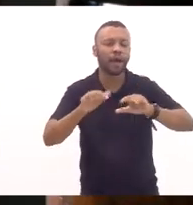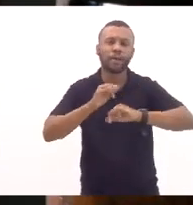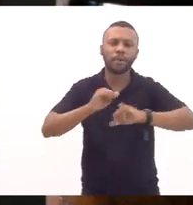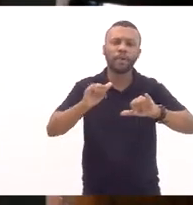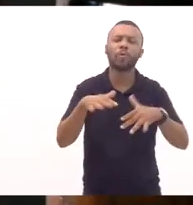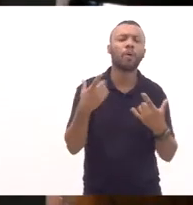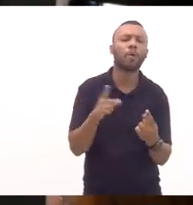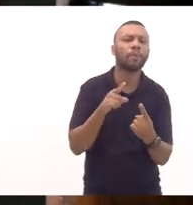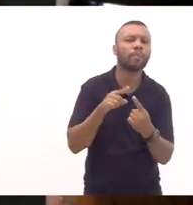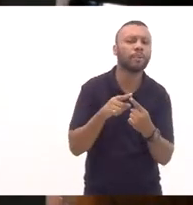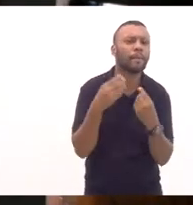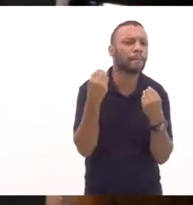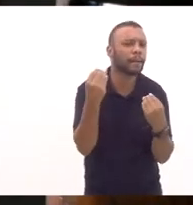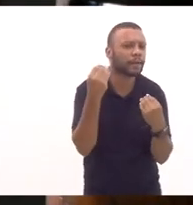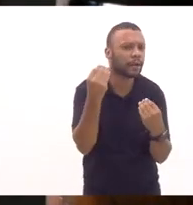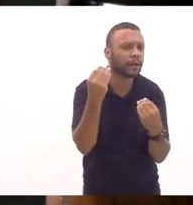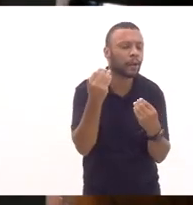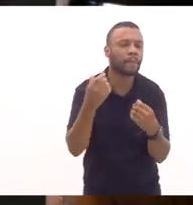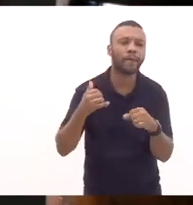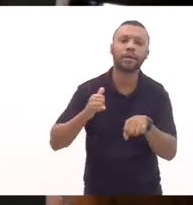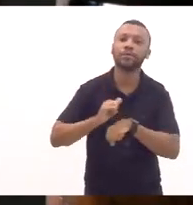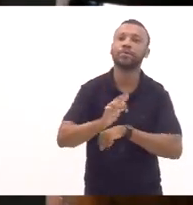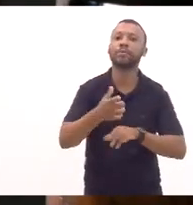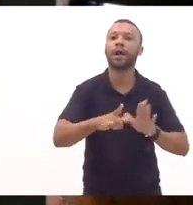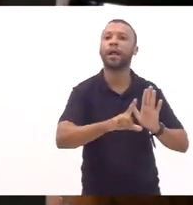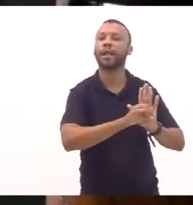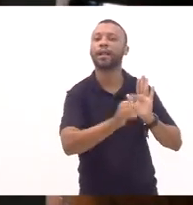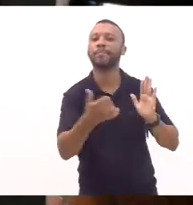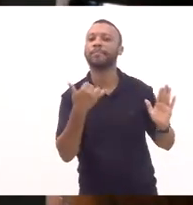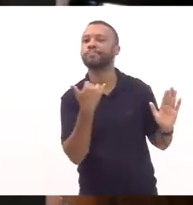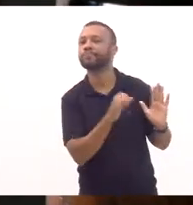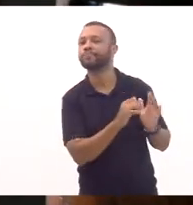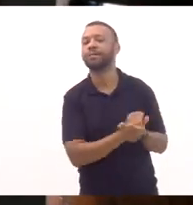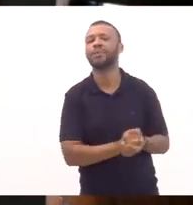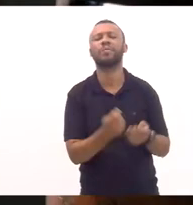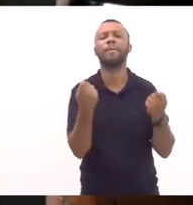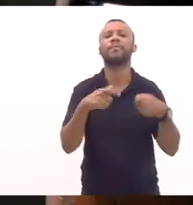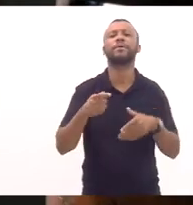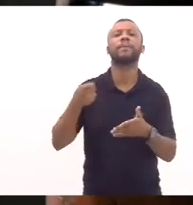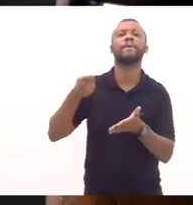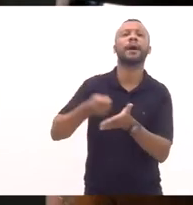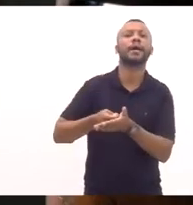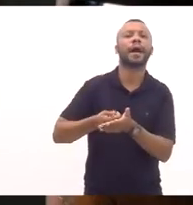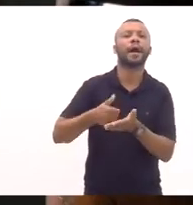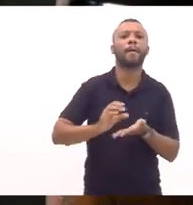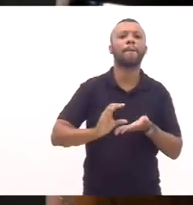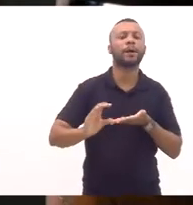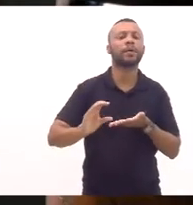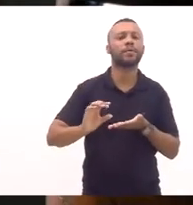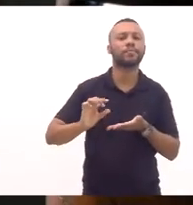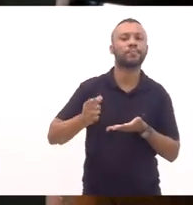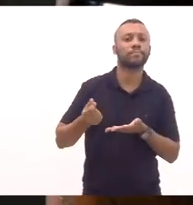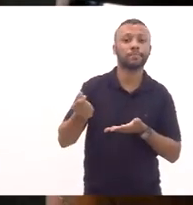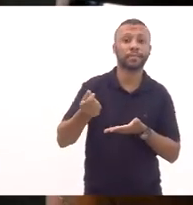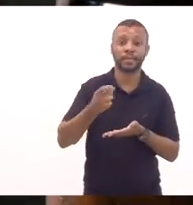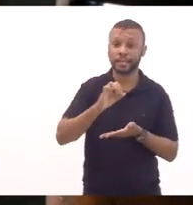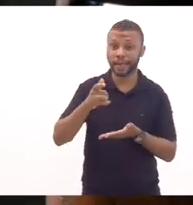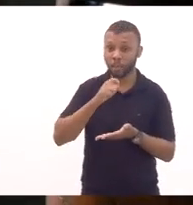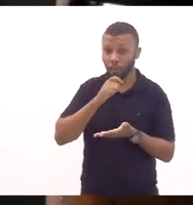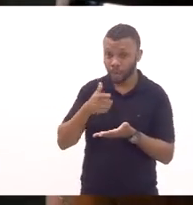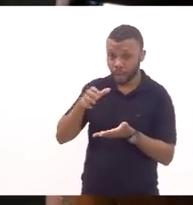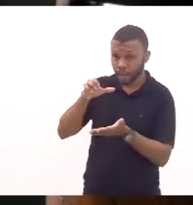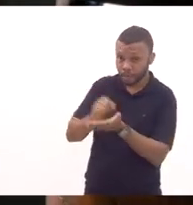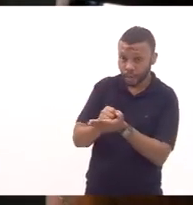quê? Primeiramente, para descumprir a lei. E outra, não preciso pagar o piso normativo, nem o cachê, se essa pessoa não está registrada